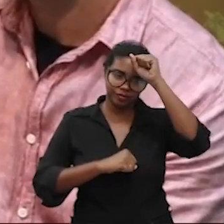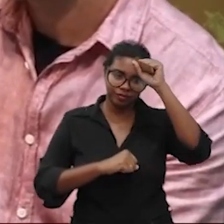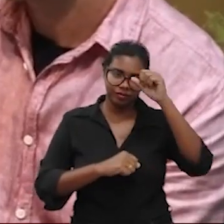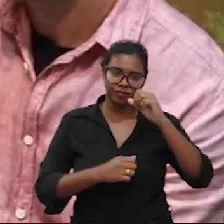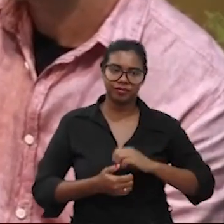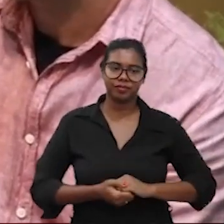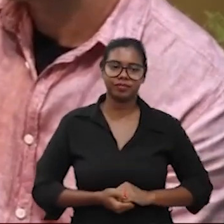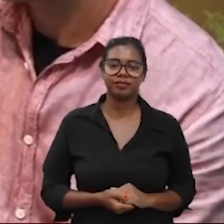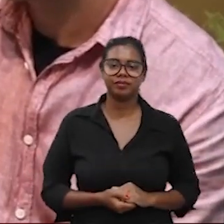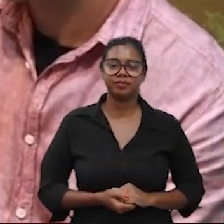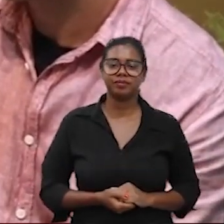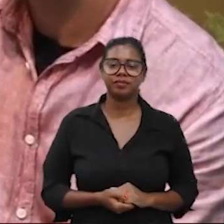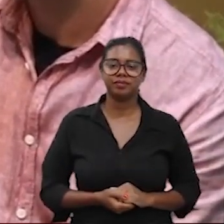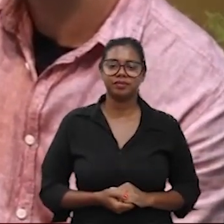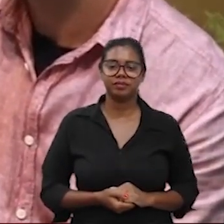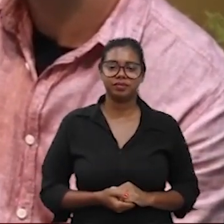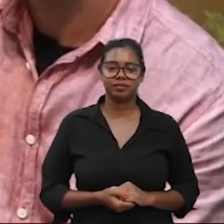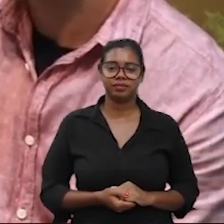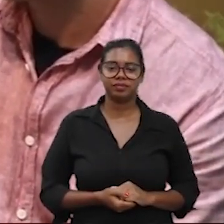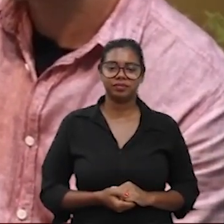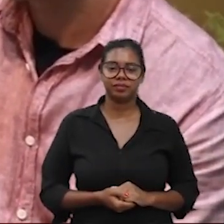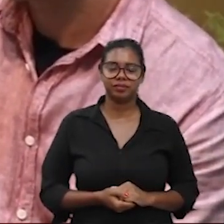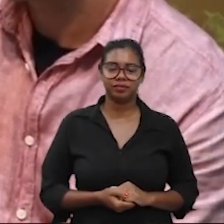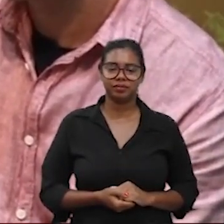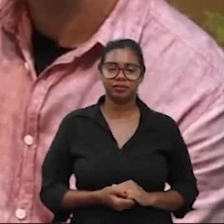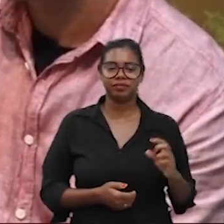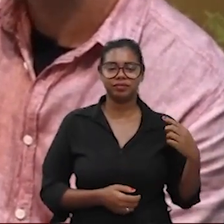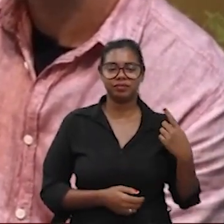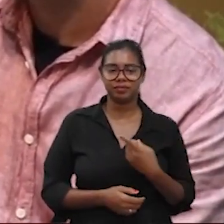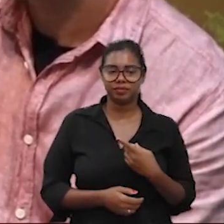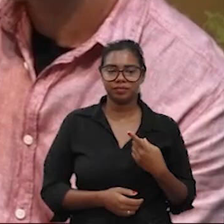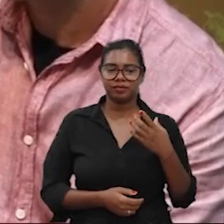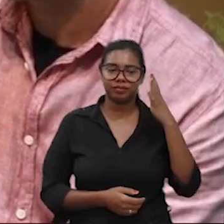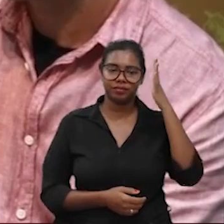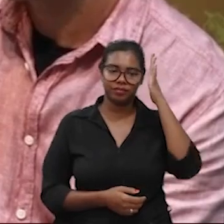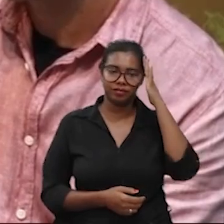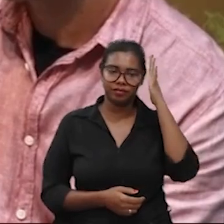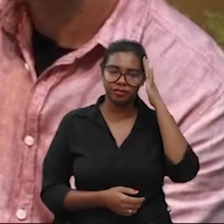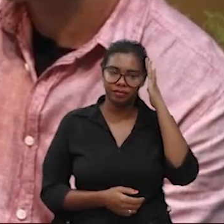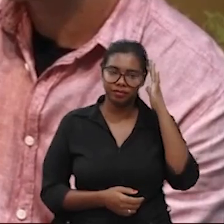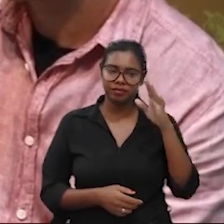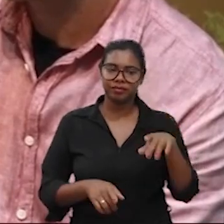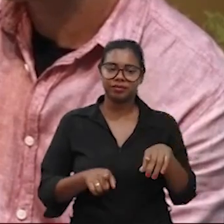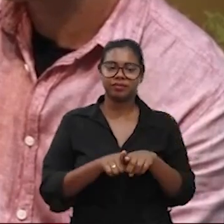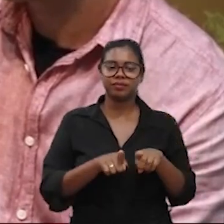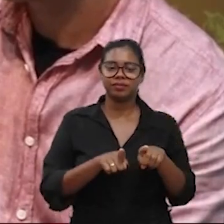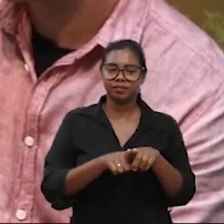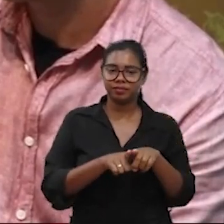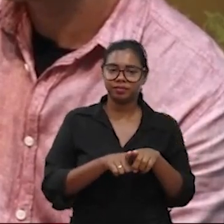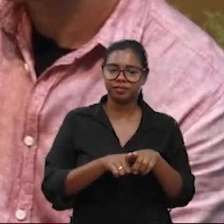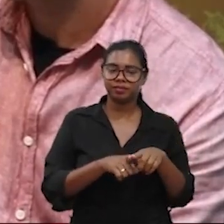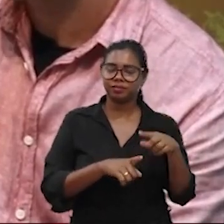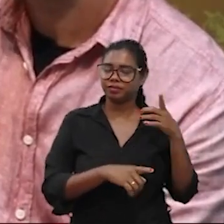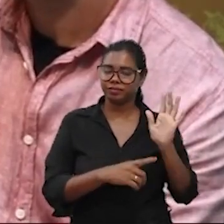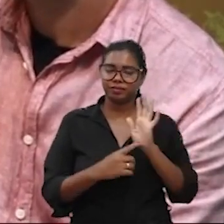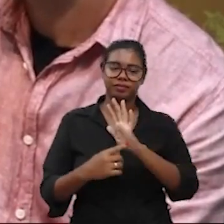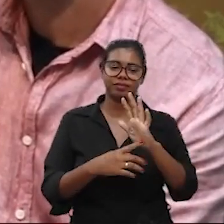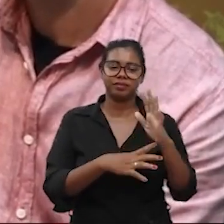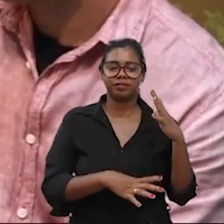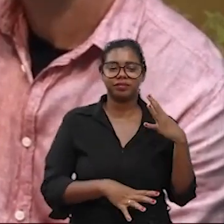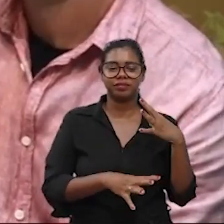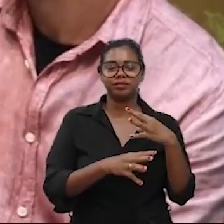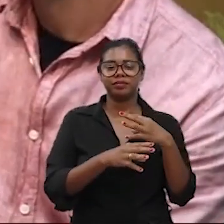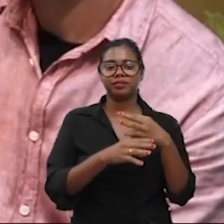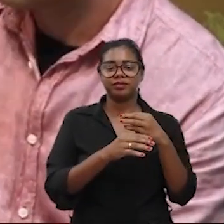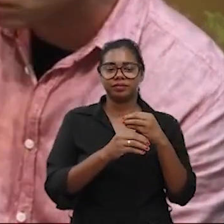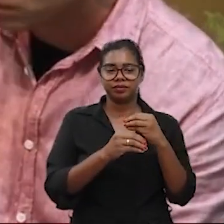Porque é nesses momentos também que a gente vai entendendo que a gente não está pronto, a gente não vai